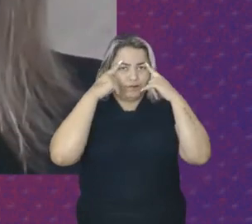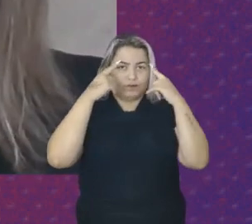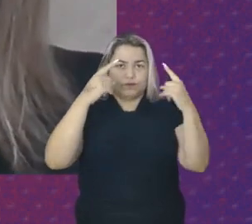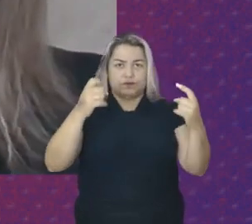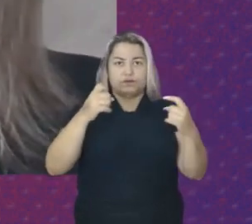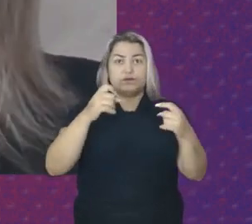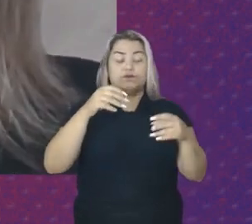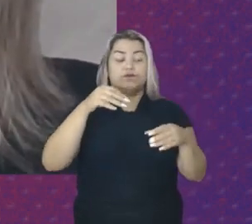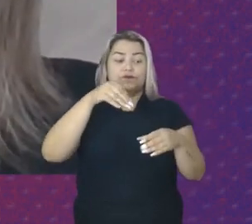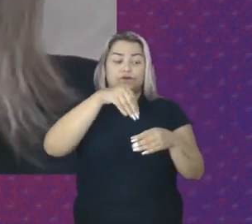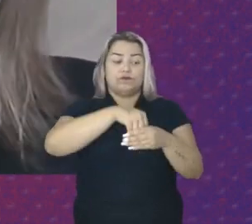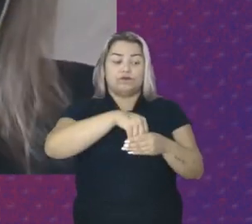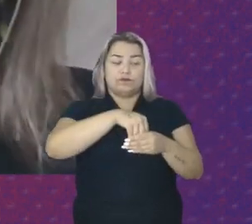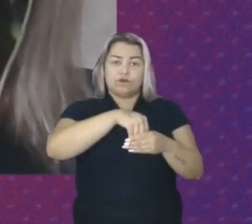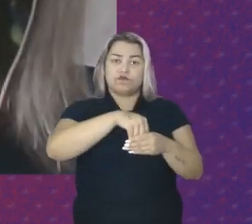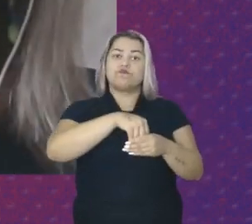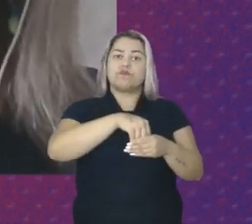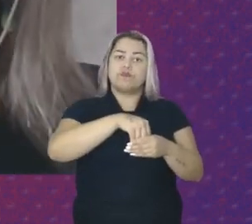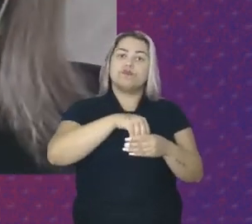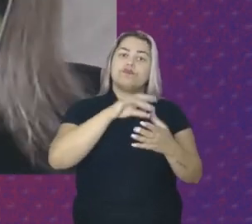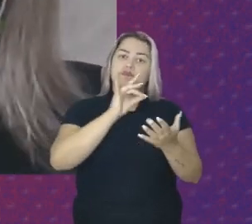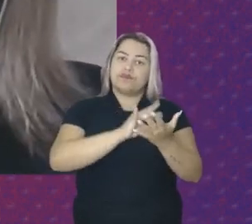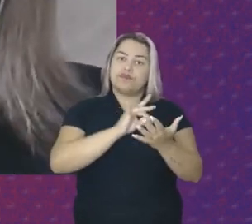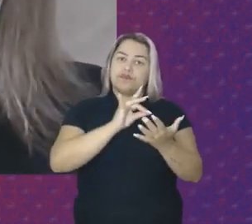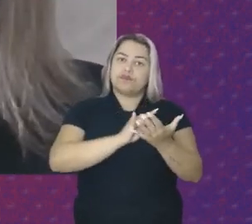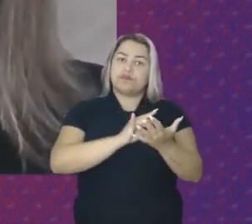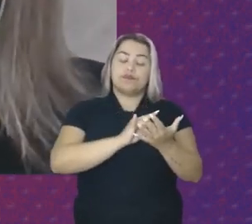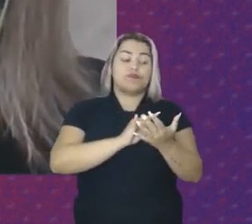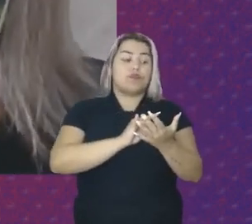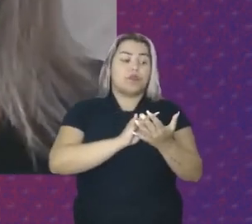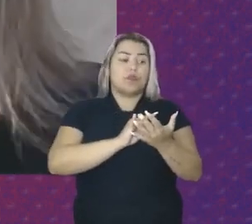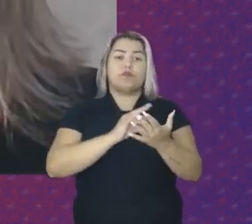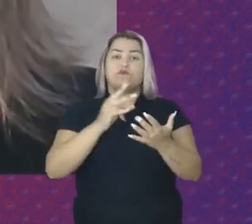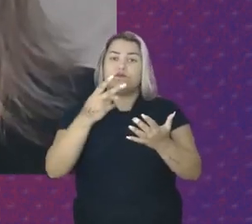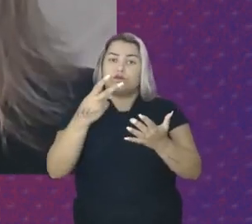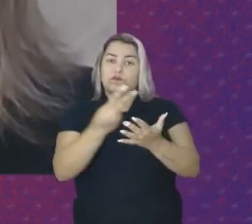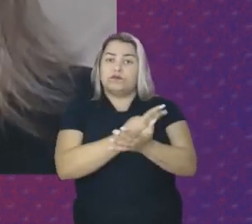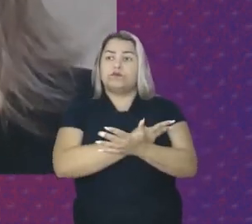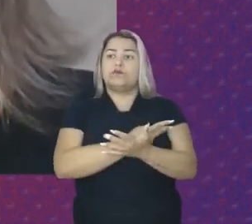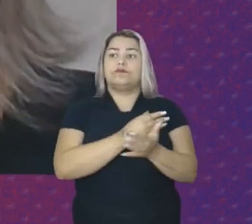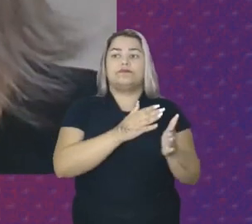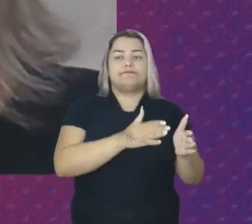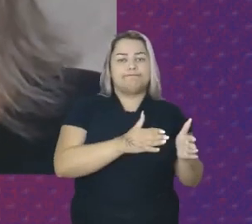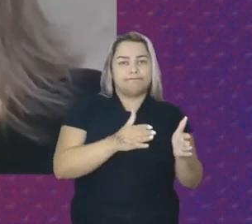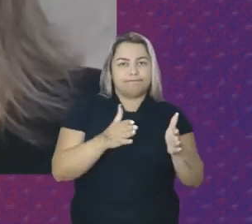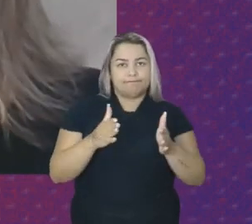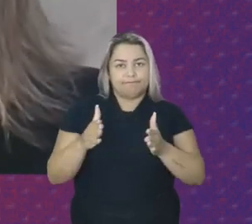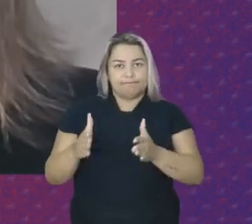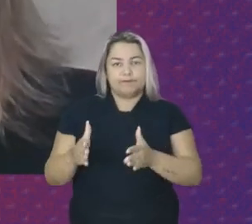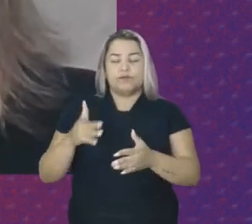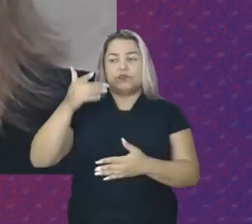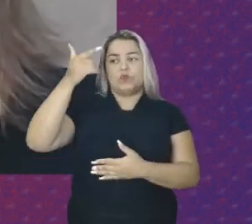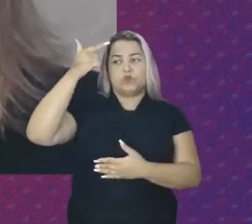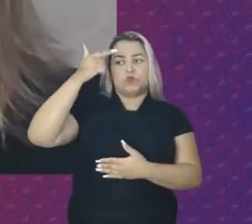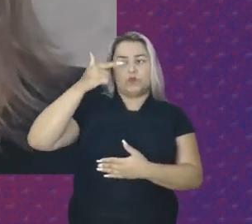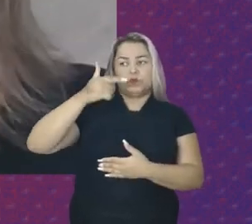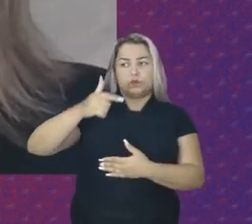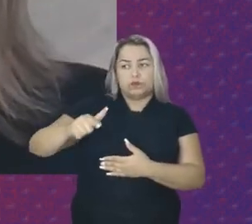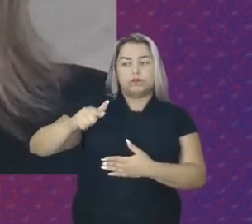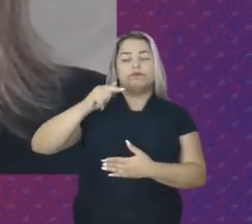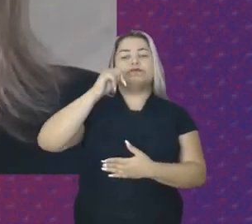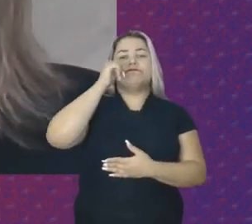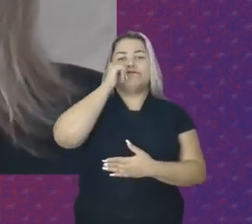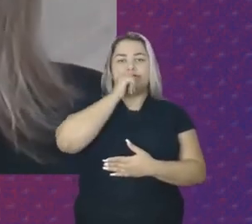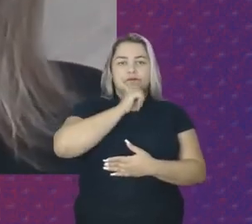ser instaladas. Isso, obviamente, foi fruto de um processo. Isso foi uma conquista das